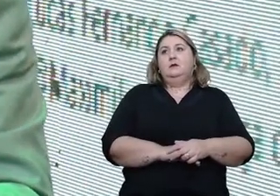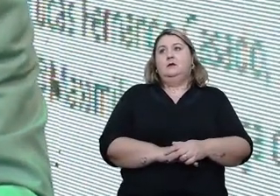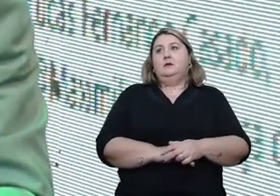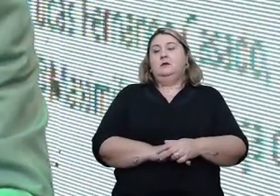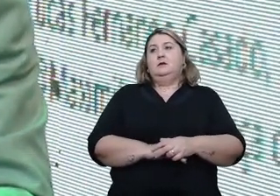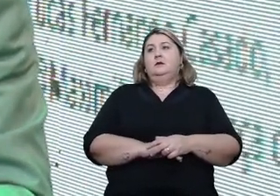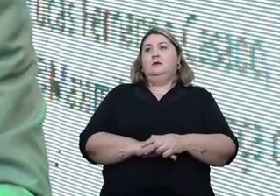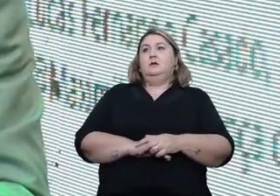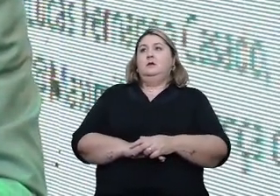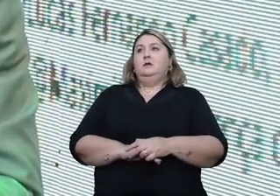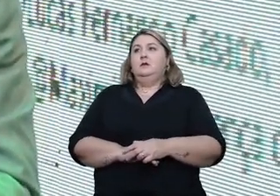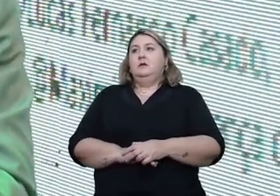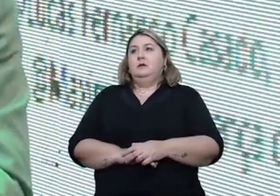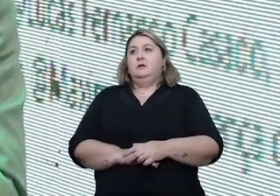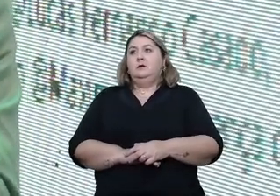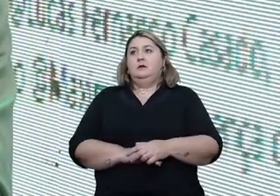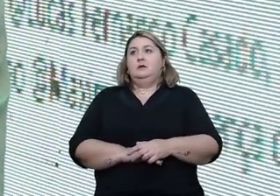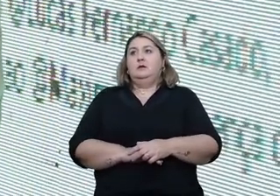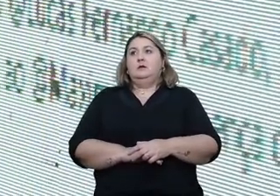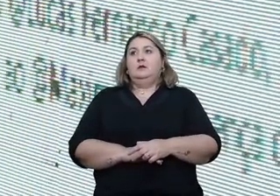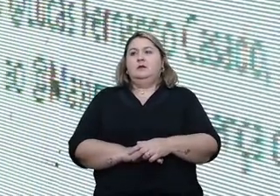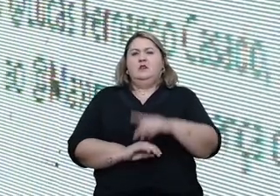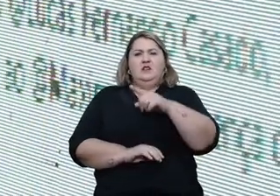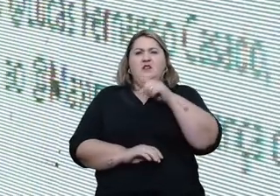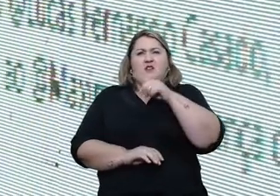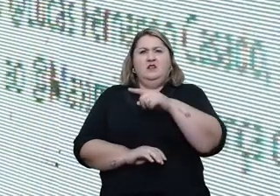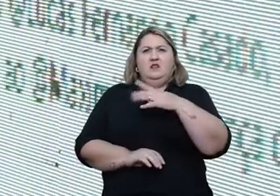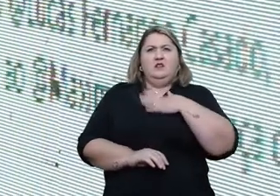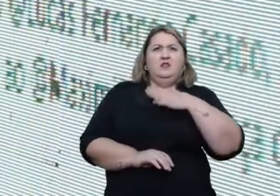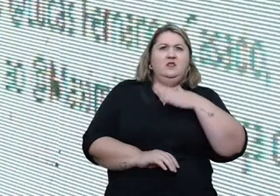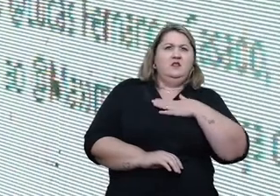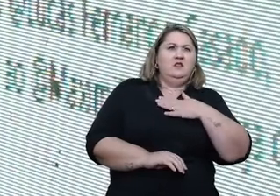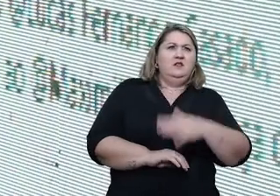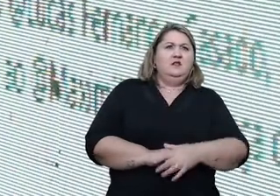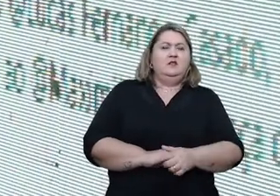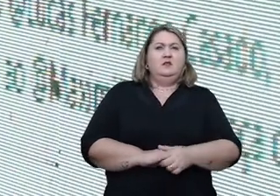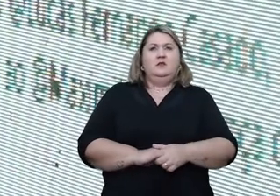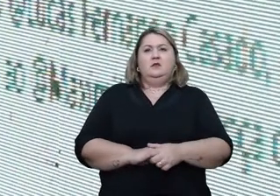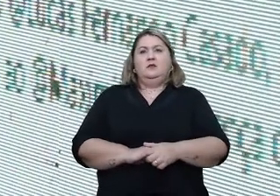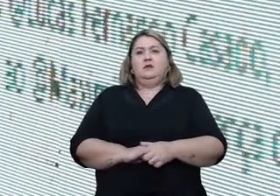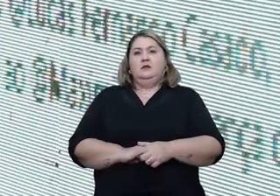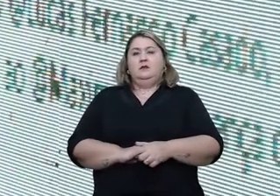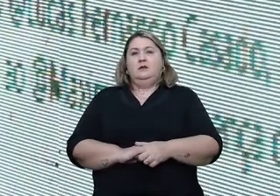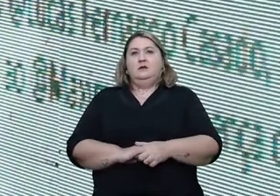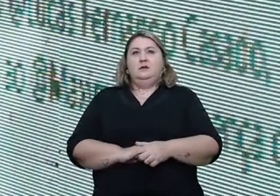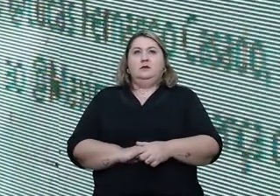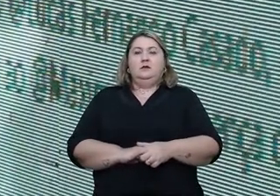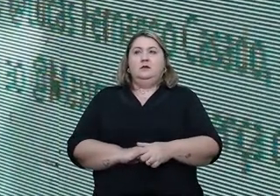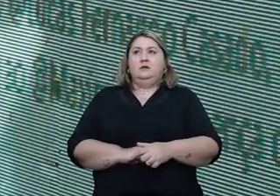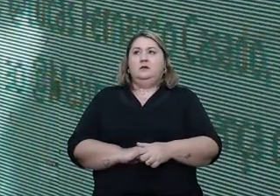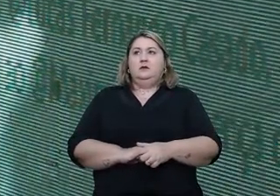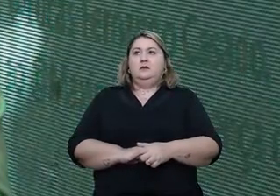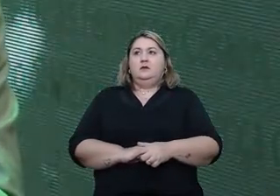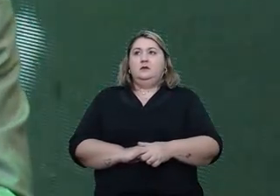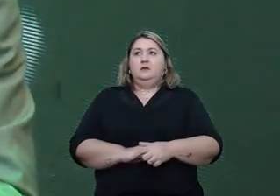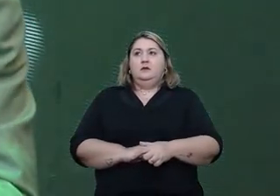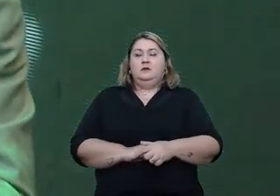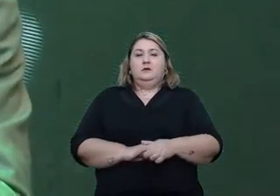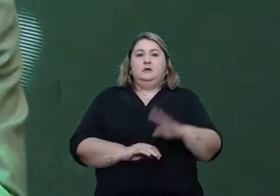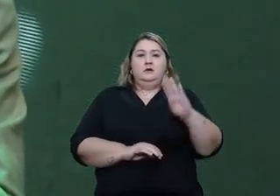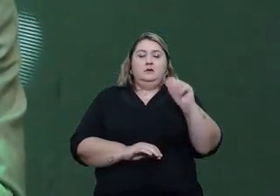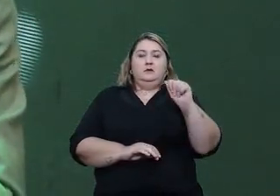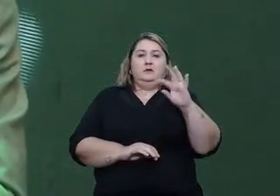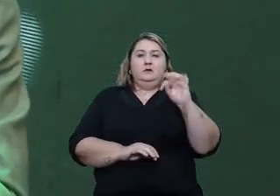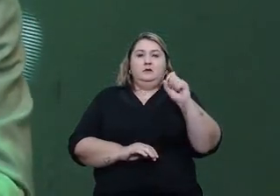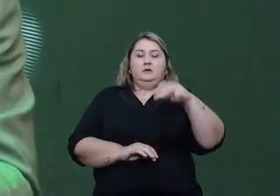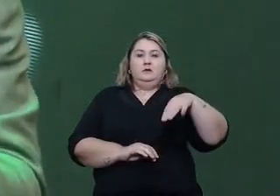aí. Ele é ele e eu sou eu, é isso? Tem essa música? Tem, do Safadão. Tem. Safadão, Safadão, tá Safadão. Batom